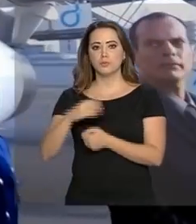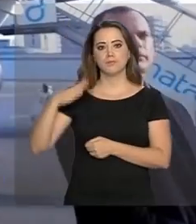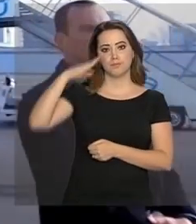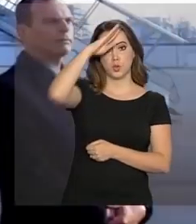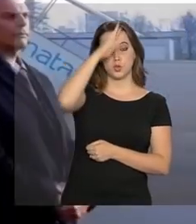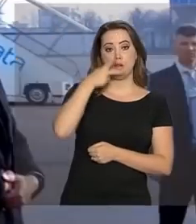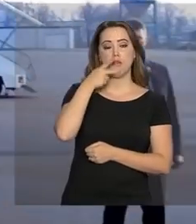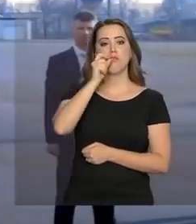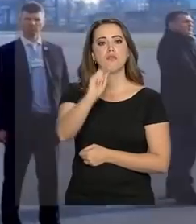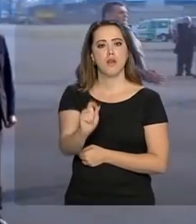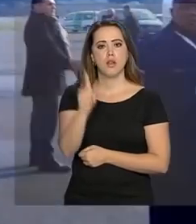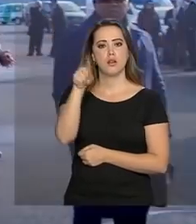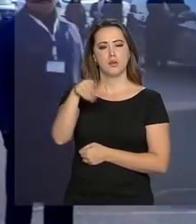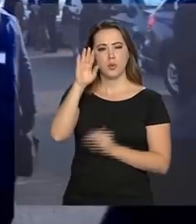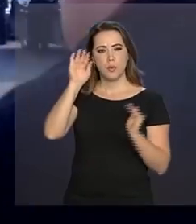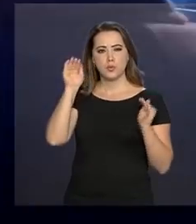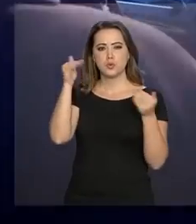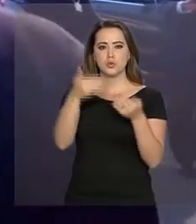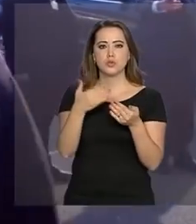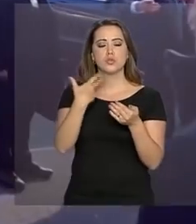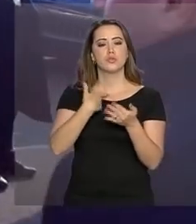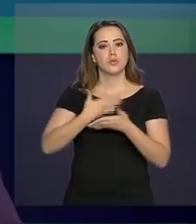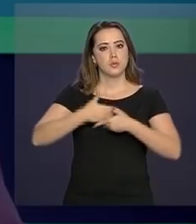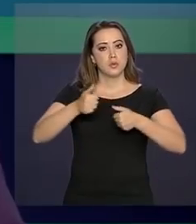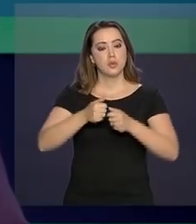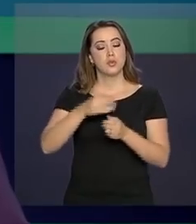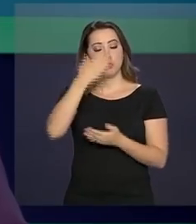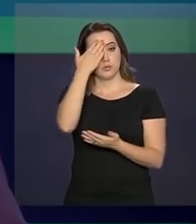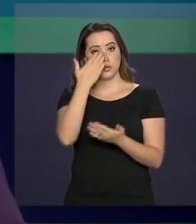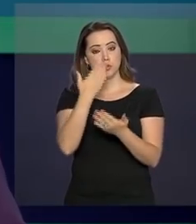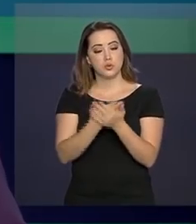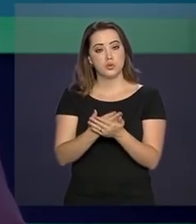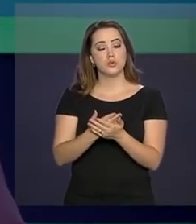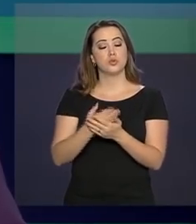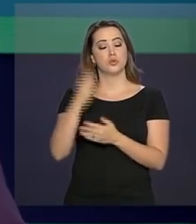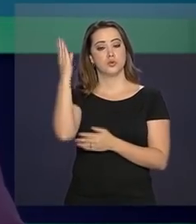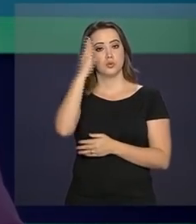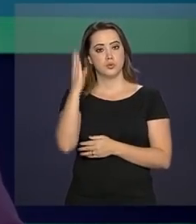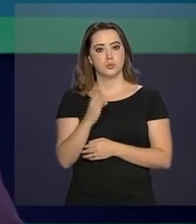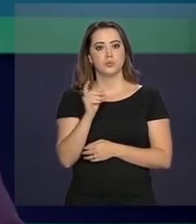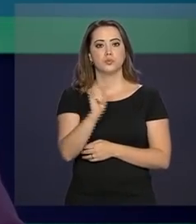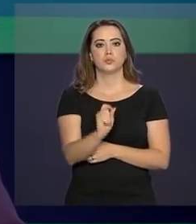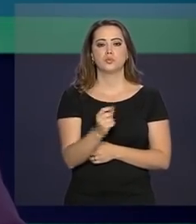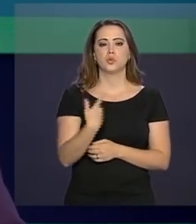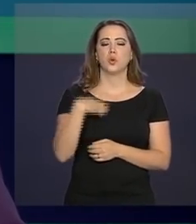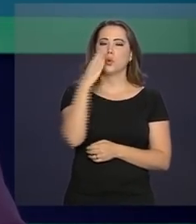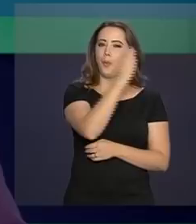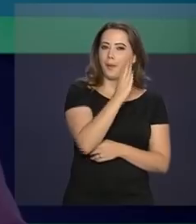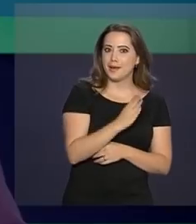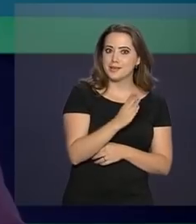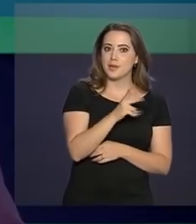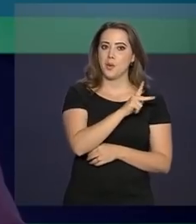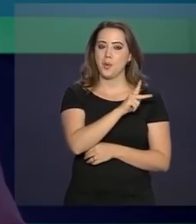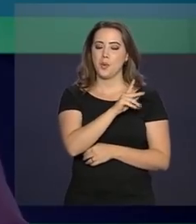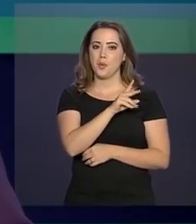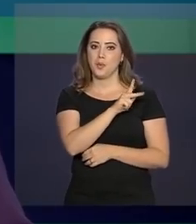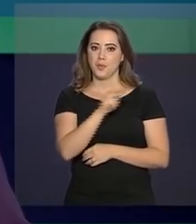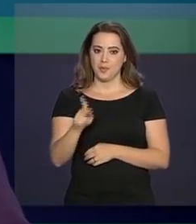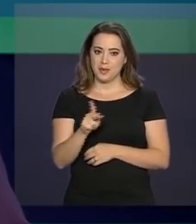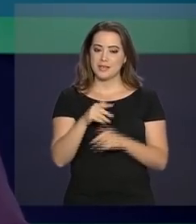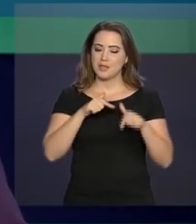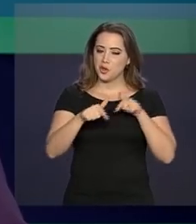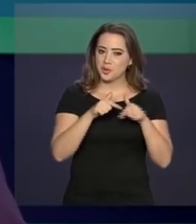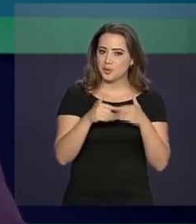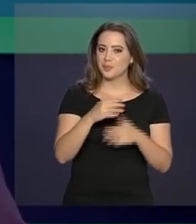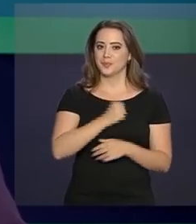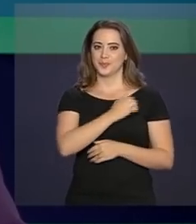que prioridade é restabelecer confiança dos investidores. No Brasil, o presidente da República em exercício, general Hamilton Mourão,